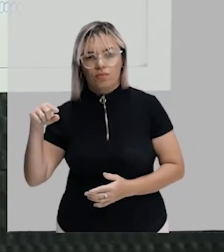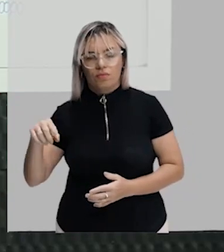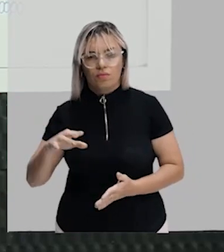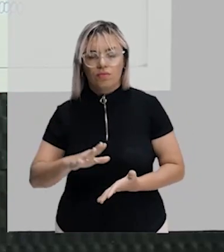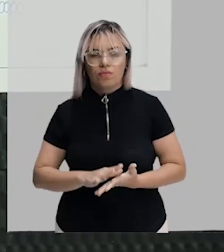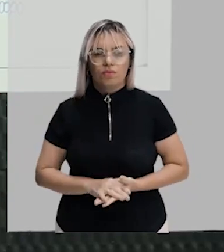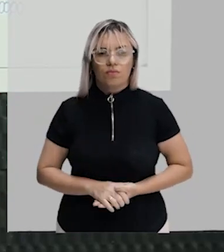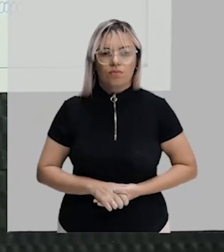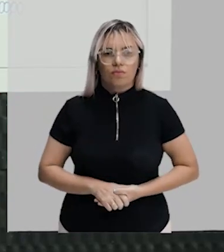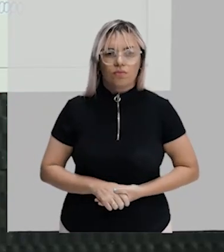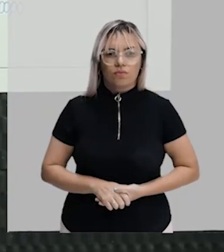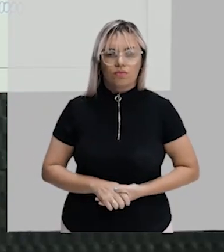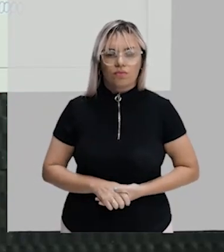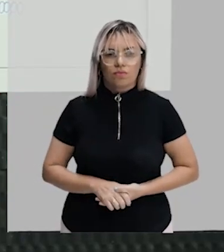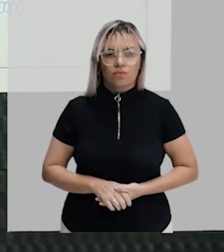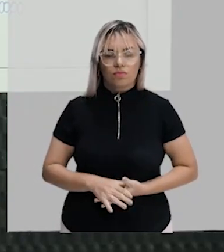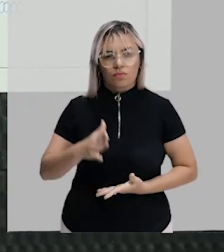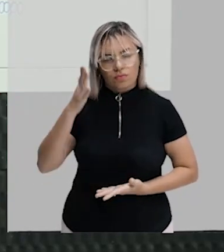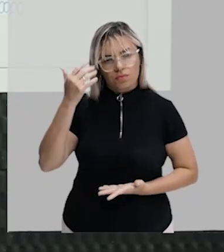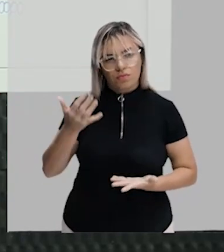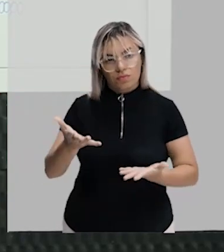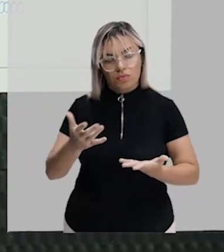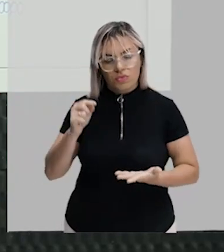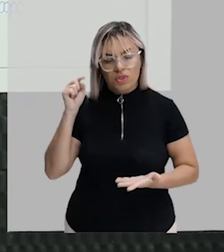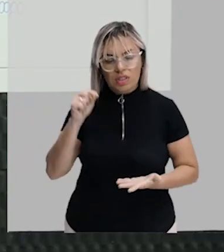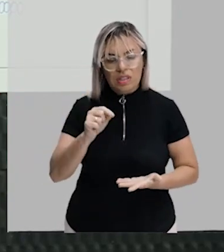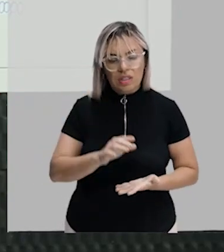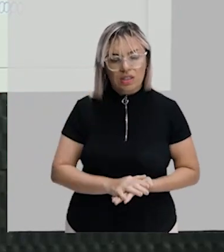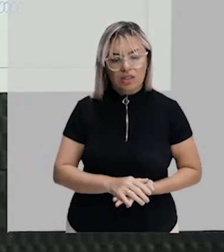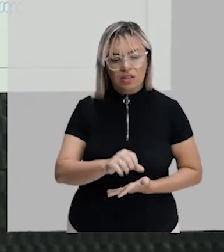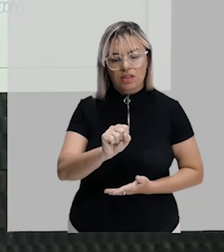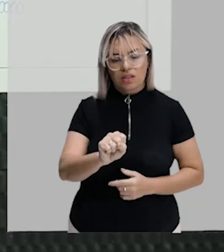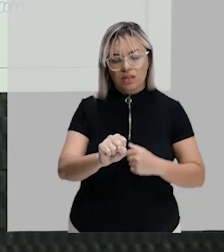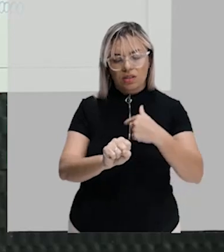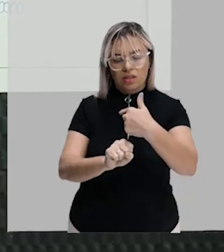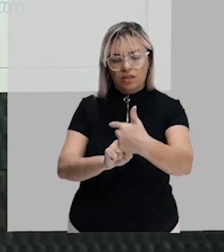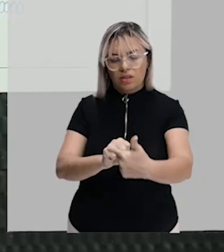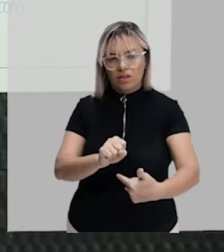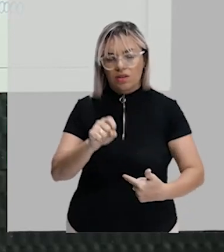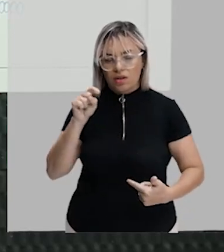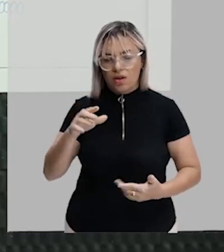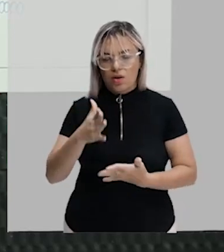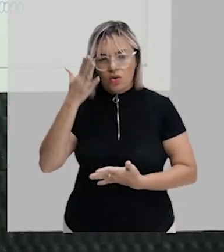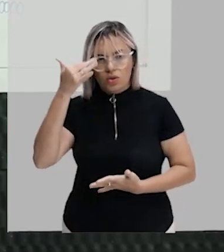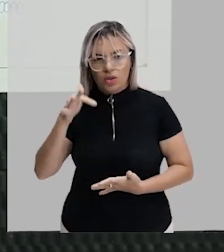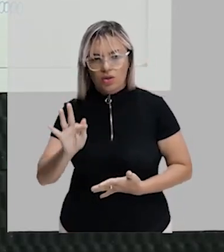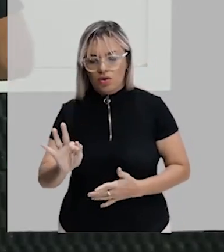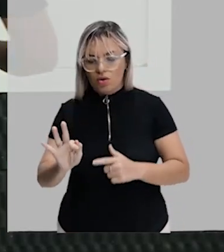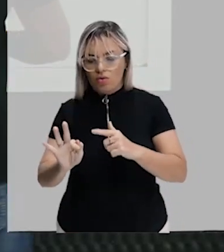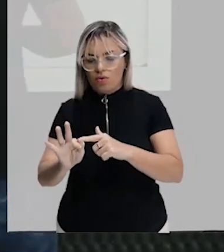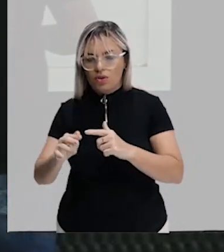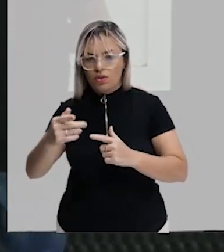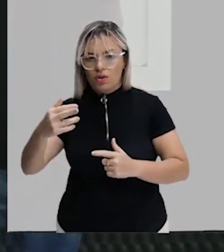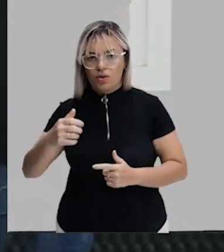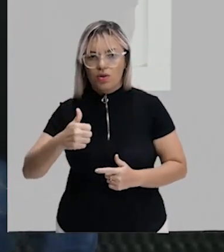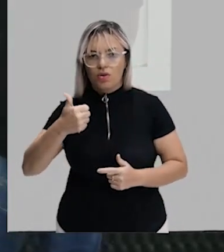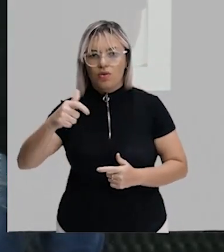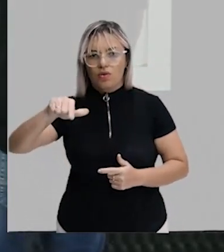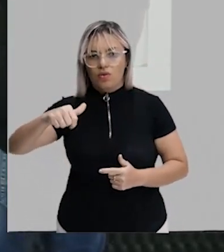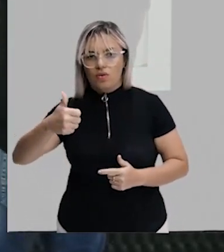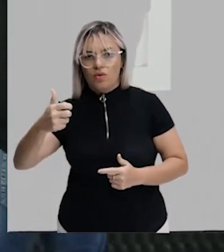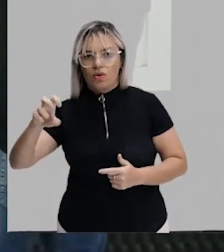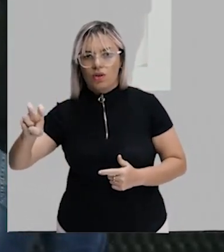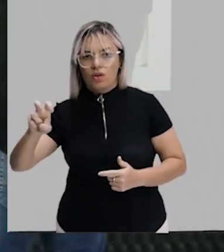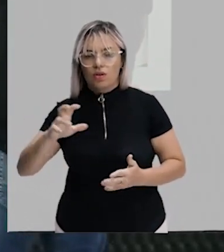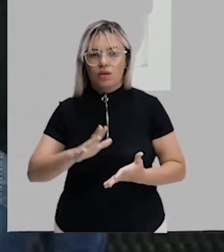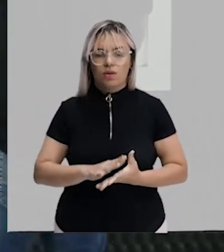virou 2.400. Eu quero saber quem é esse S. Eu sei que é um fator, o fator 1,15. Então a historinha fica assim.